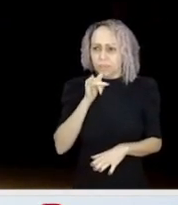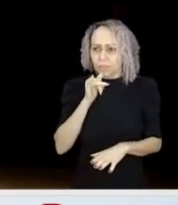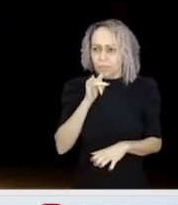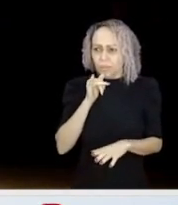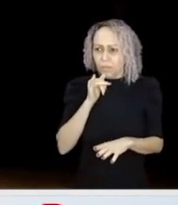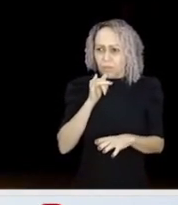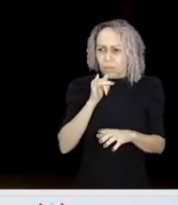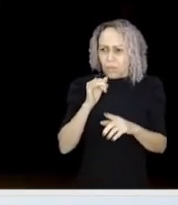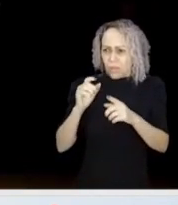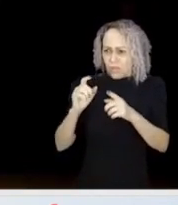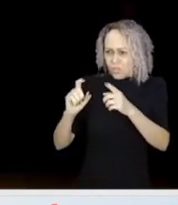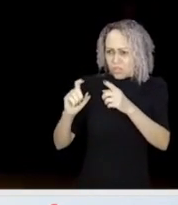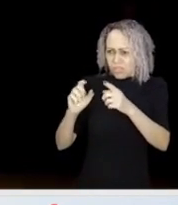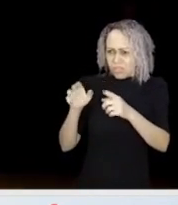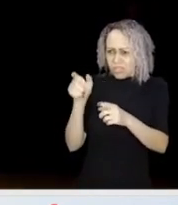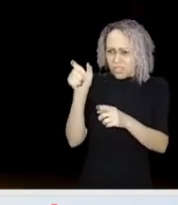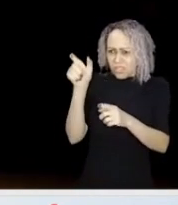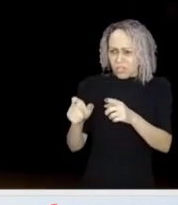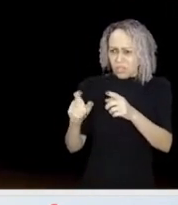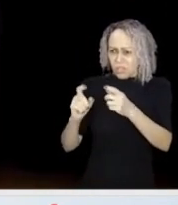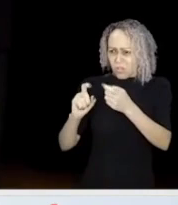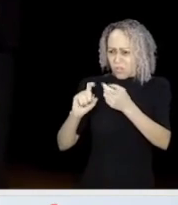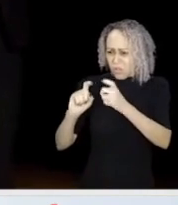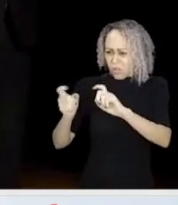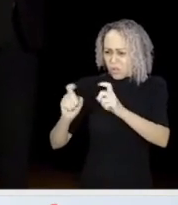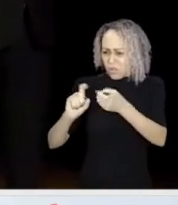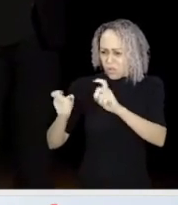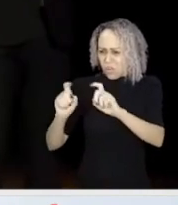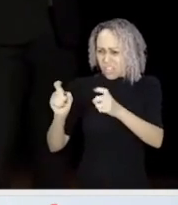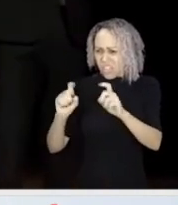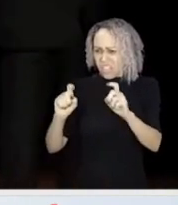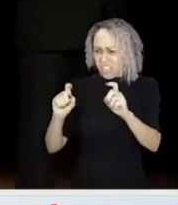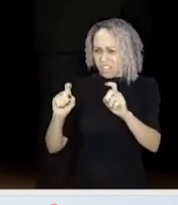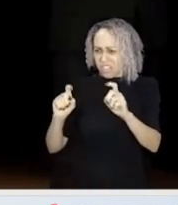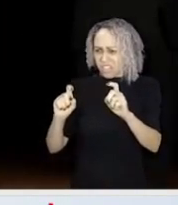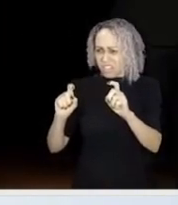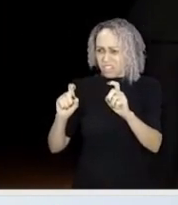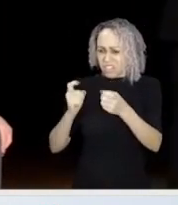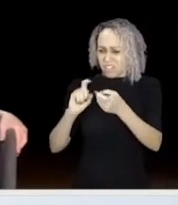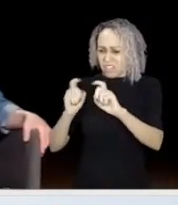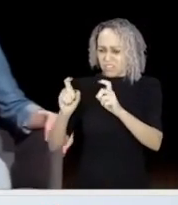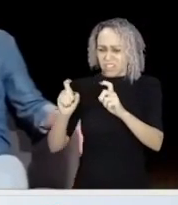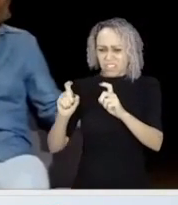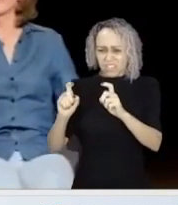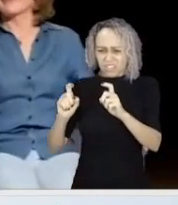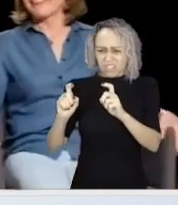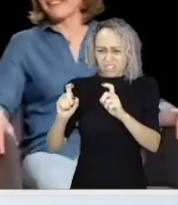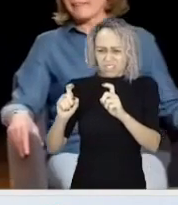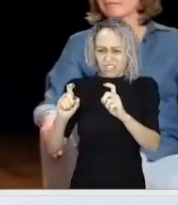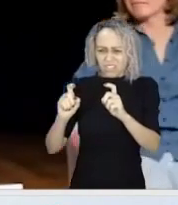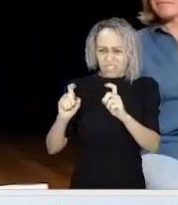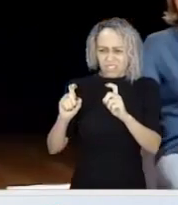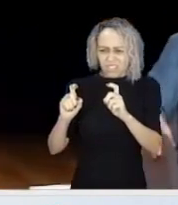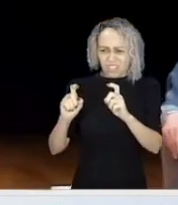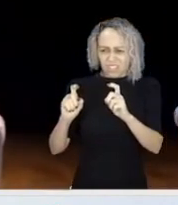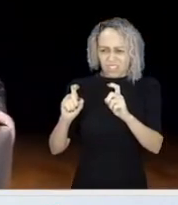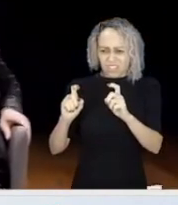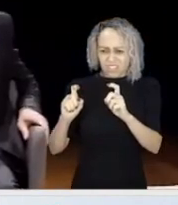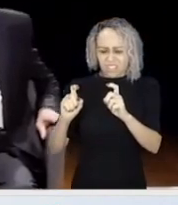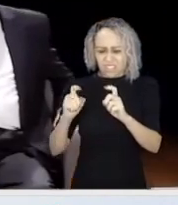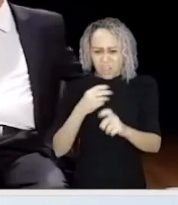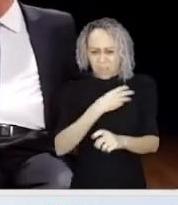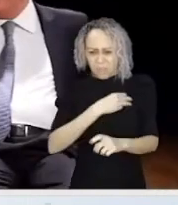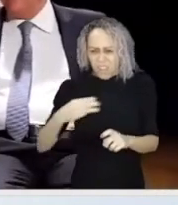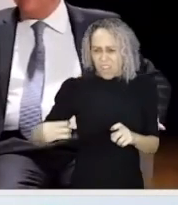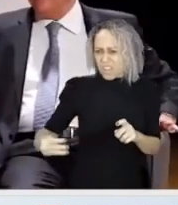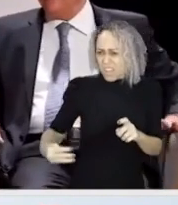está zoando os Faria Limers, os famosos Faria Limers, Faria Limers, nem sei como fala. Alguns são Faria Limers Faria também. Lullers. Faria Lullers, acho que